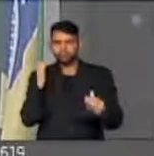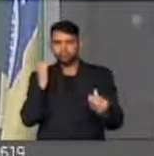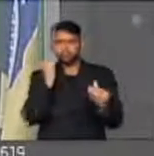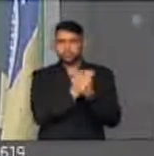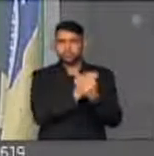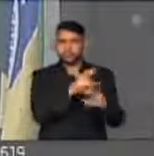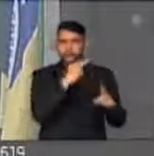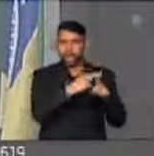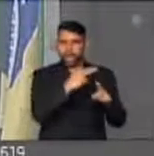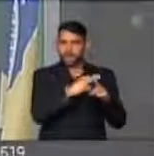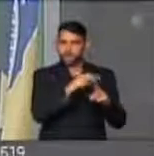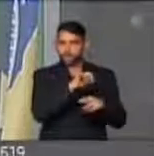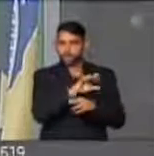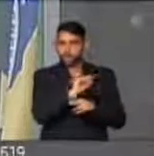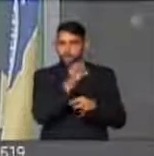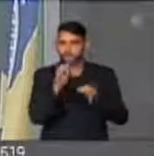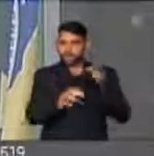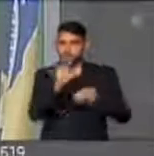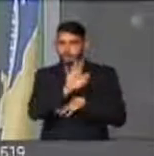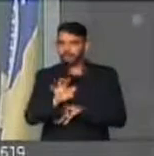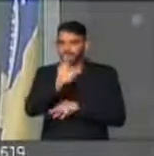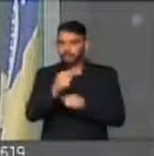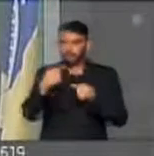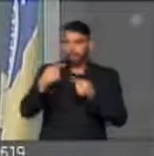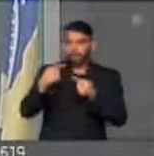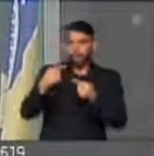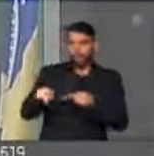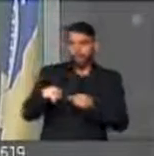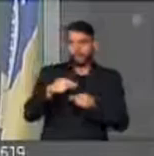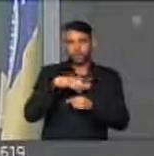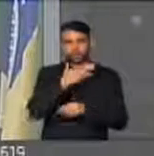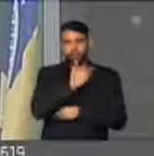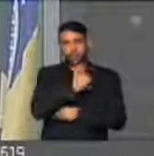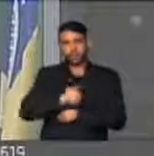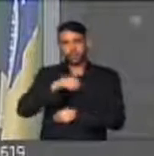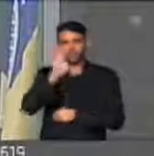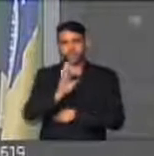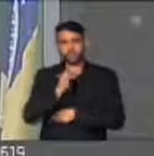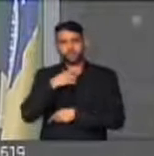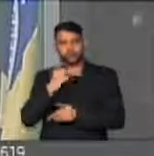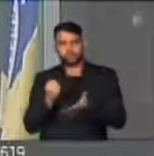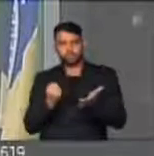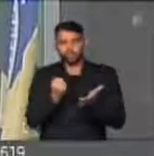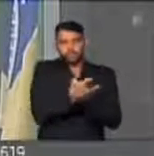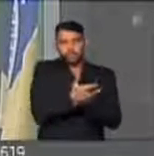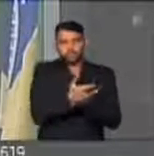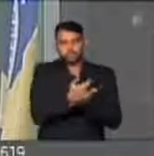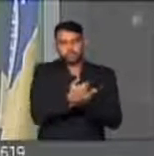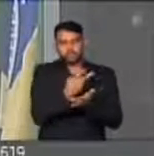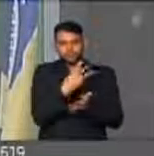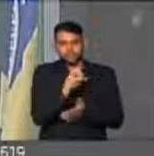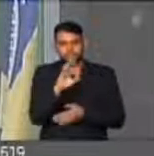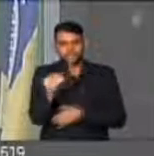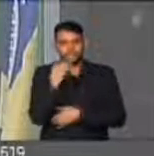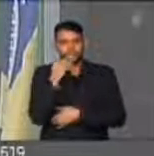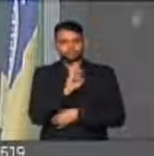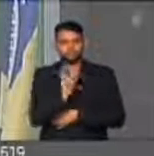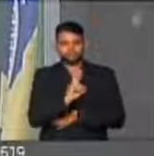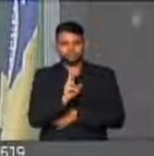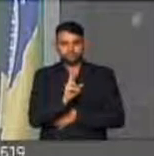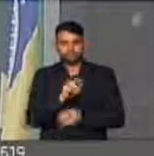ação da Caixa Econômica Federal na Justiça Federal contra o Estado brasileiro pelo ressarcimento de aproximadamente 300 milhões de